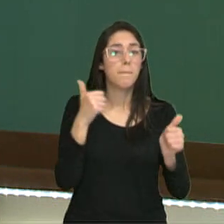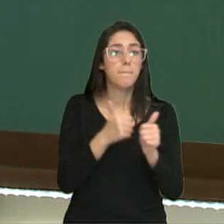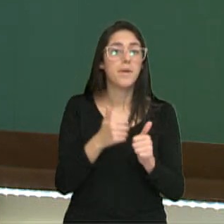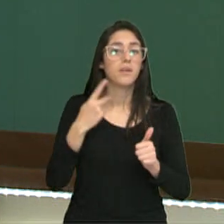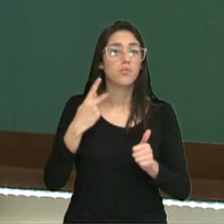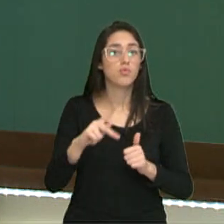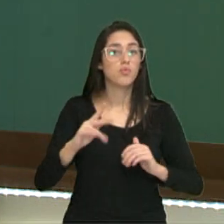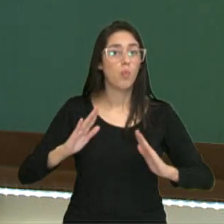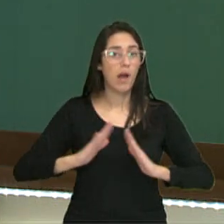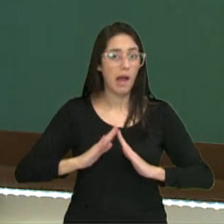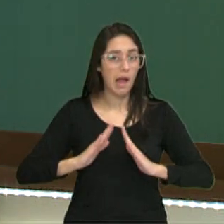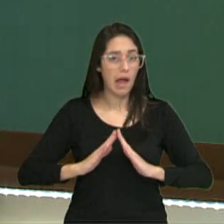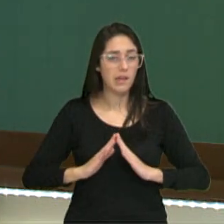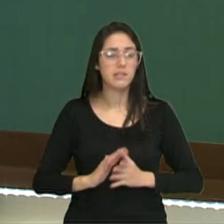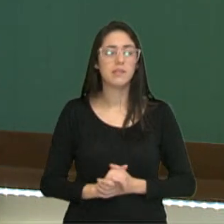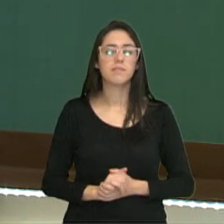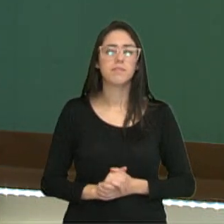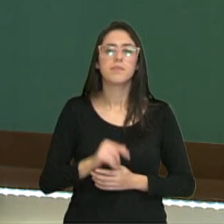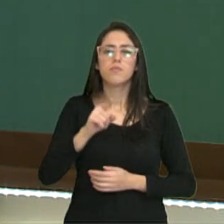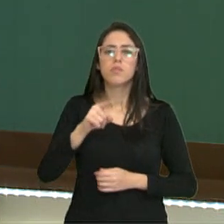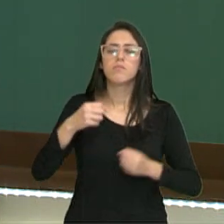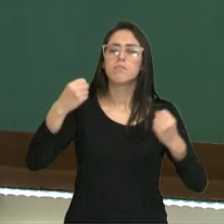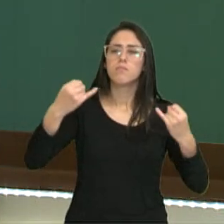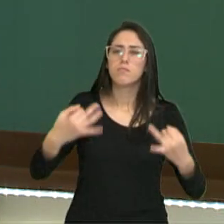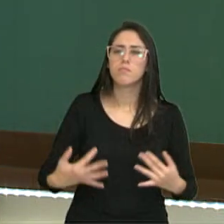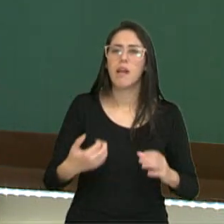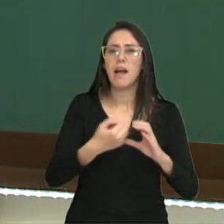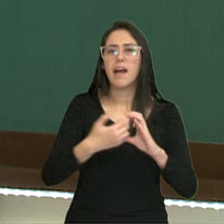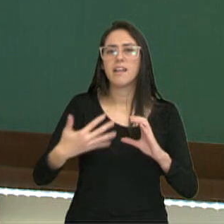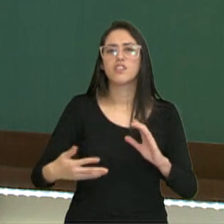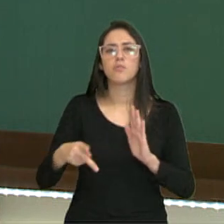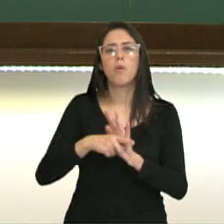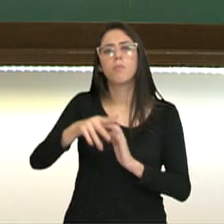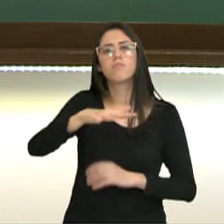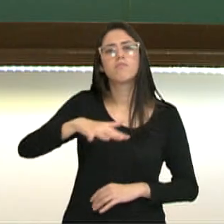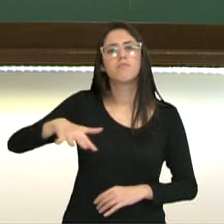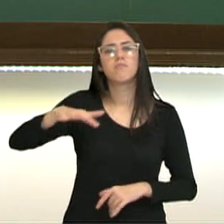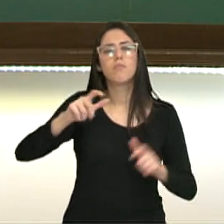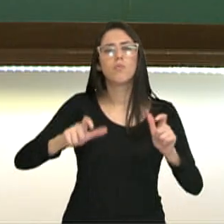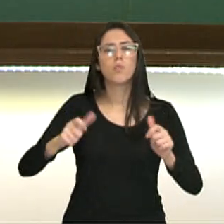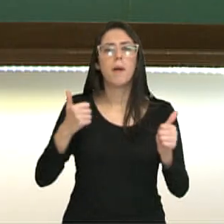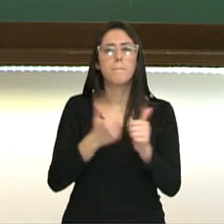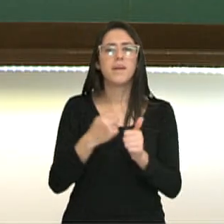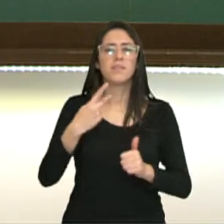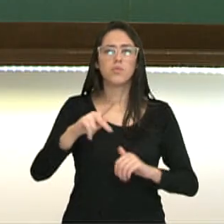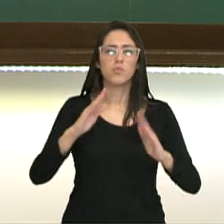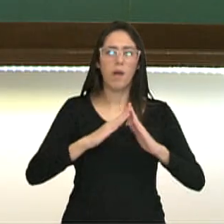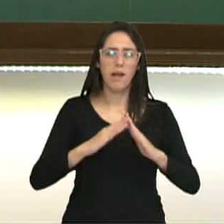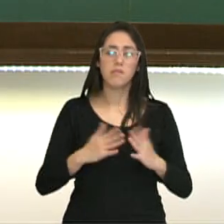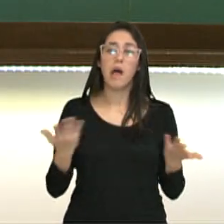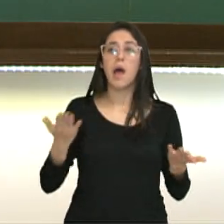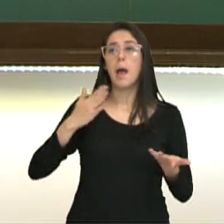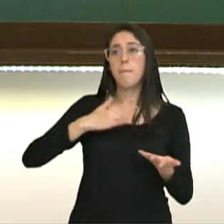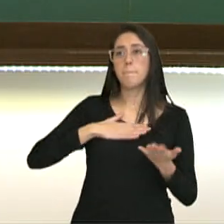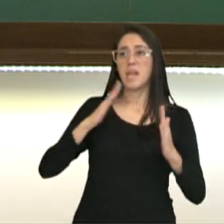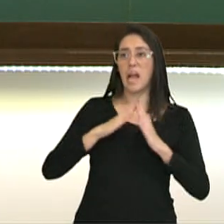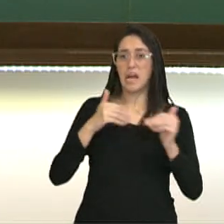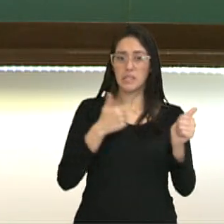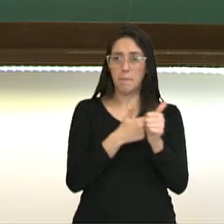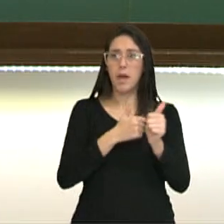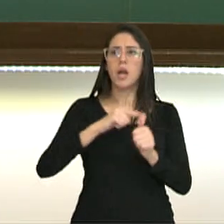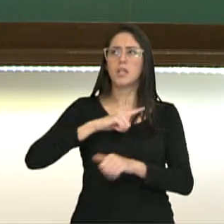casa. E descreva as características da vegetação. Eu quero que você descreva. Aqui perto da minha casa tem